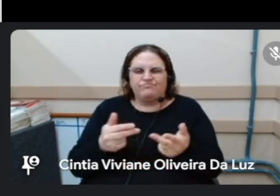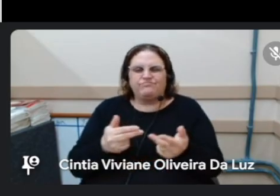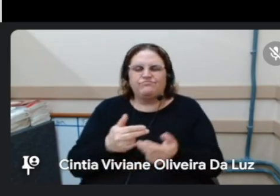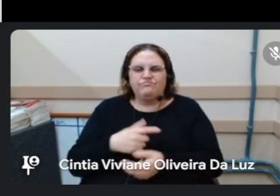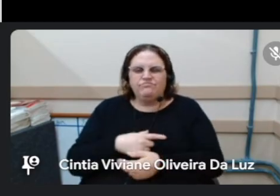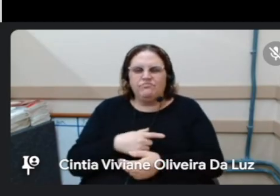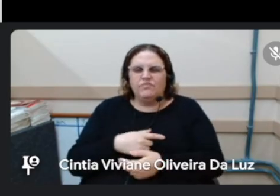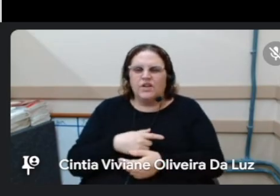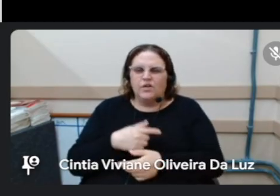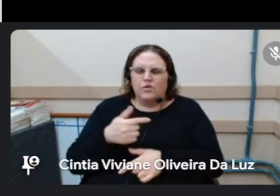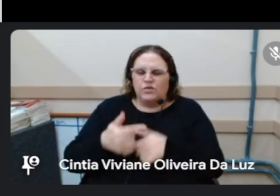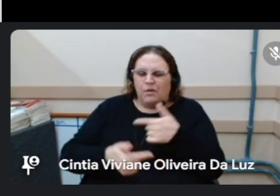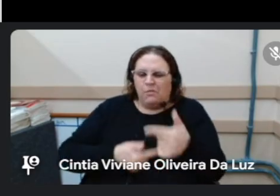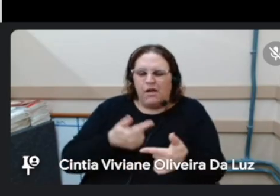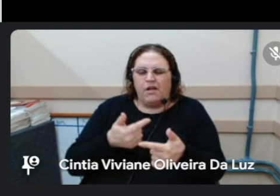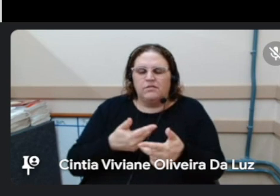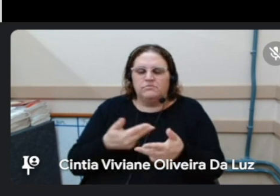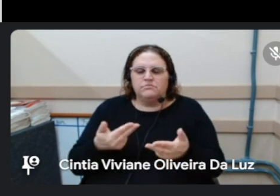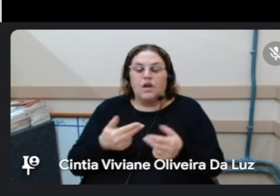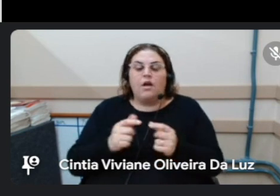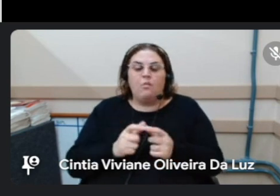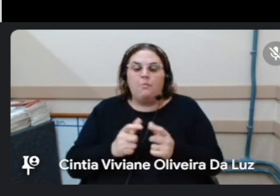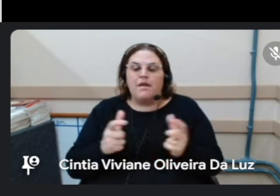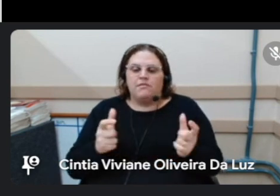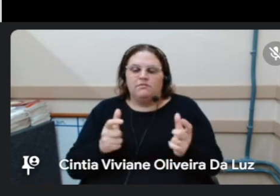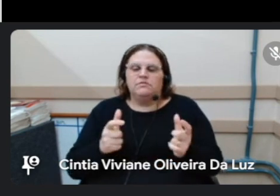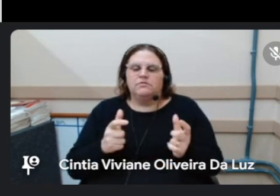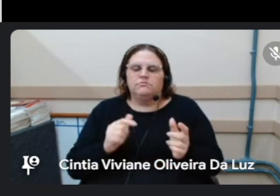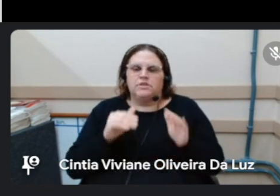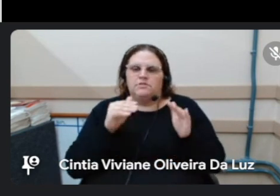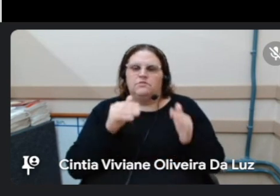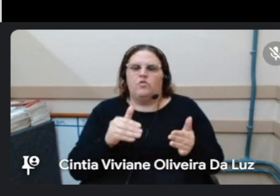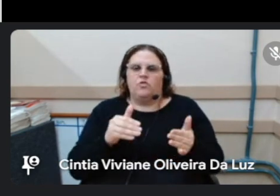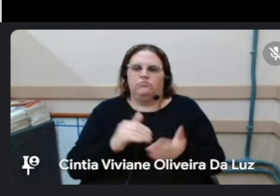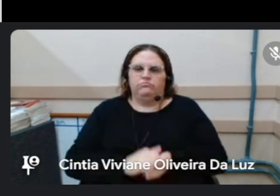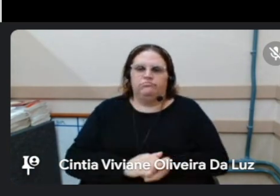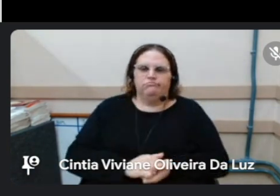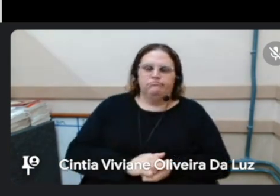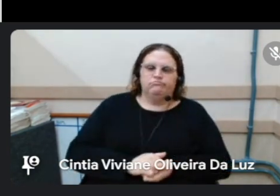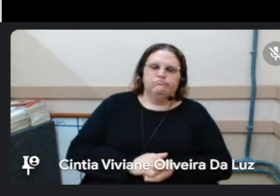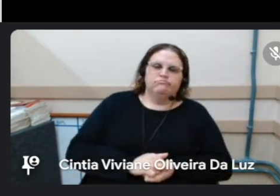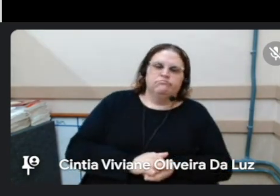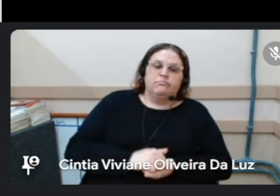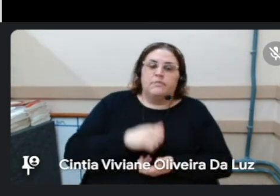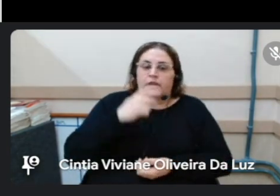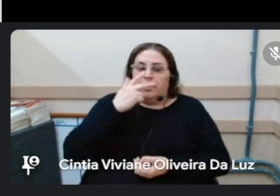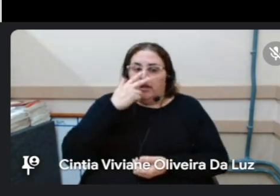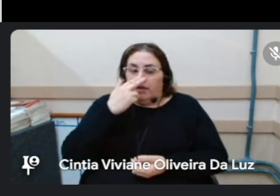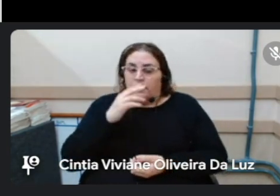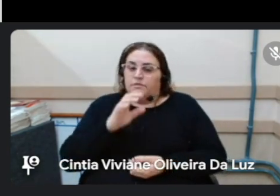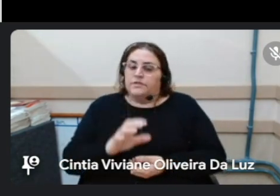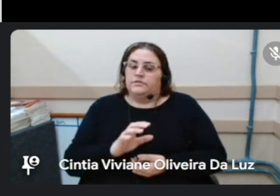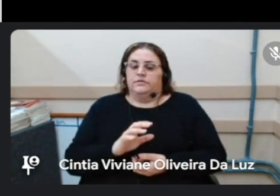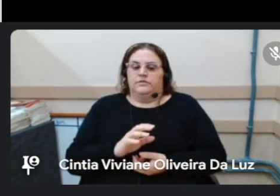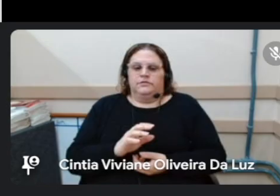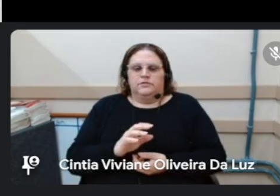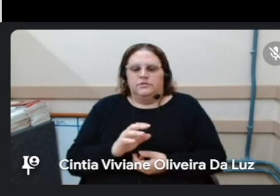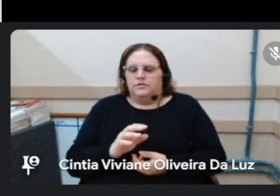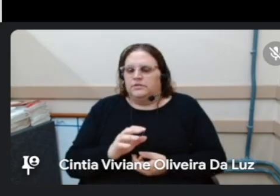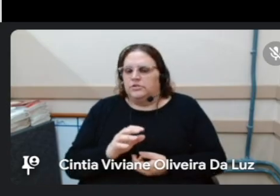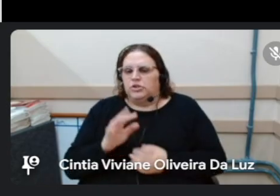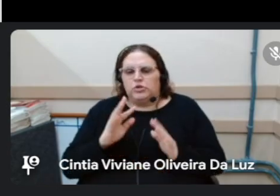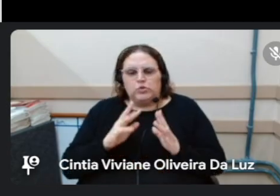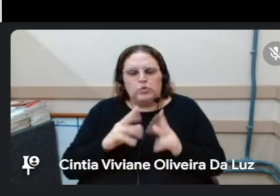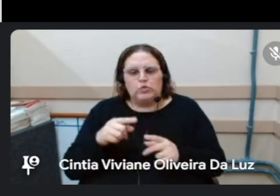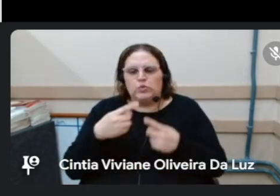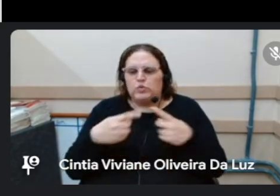ah aumentam nesse sentido né apesar disso eh de todos os músicos que a gente conhece